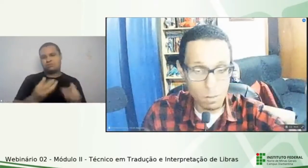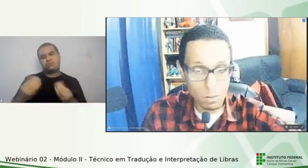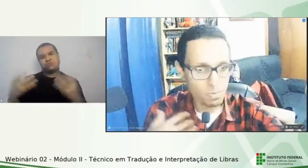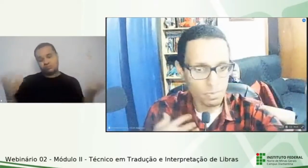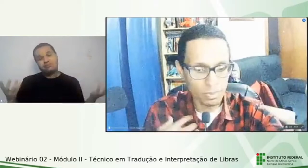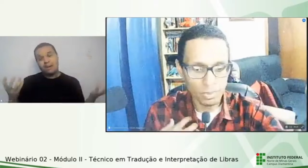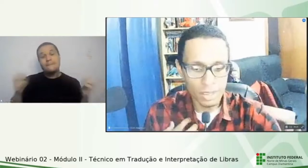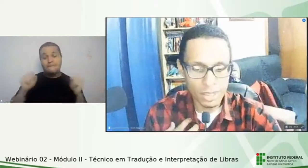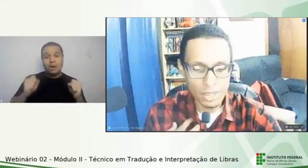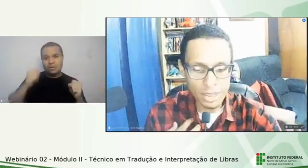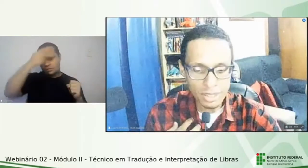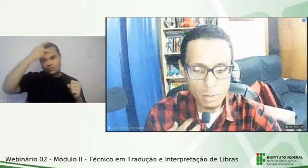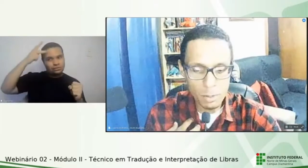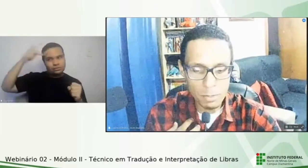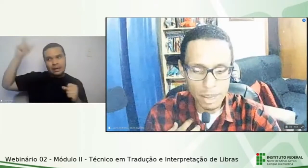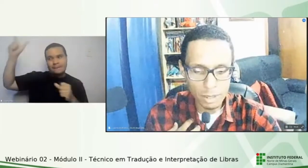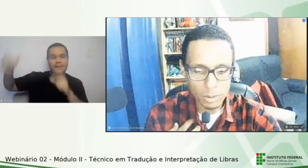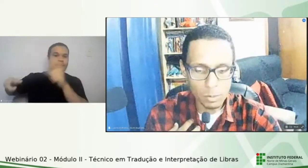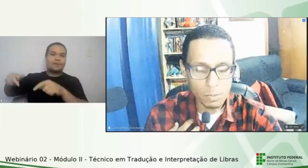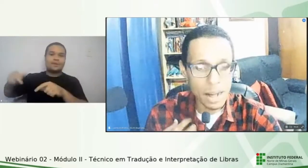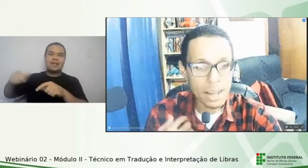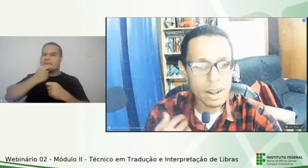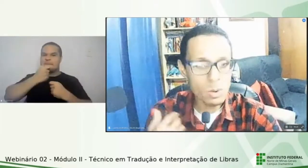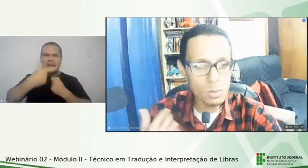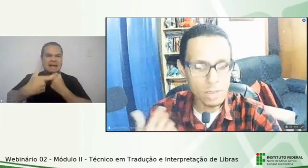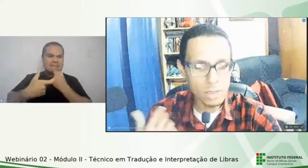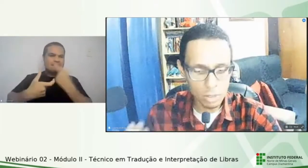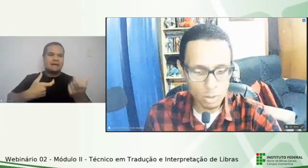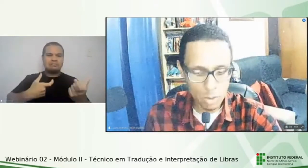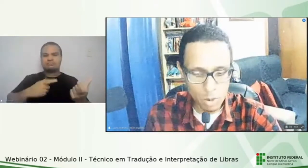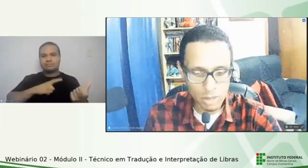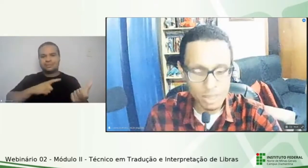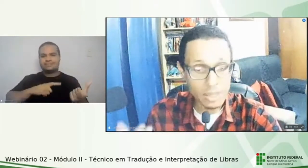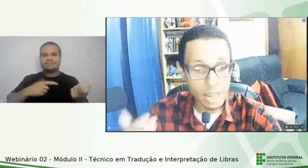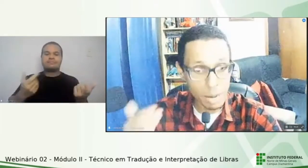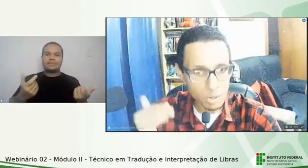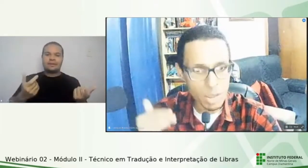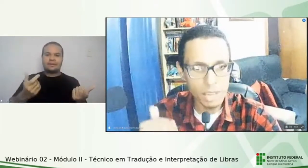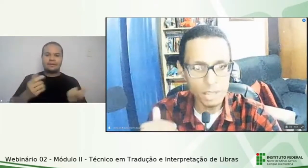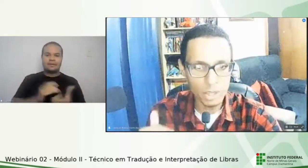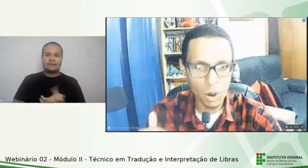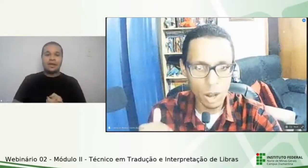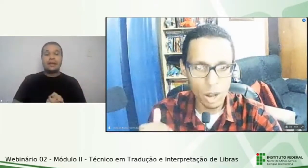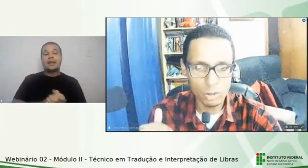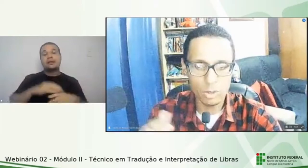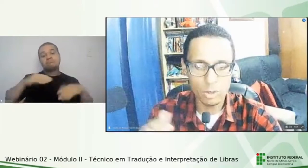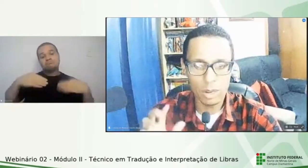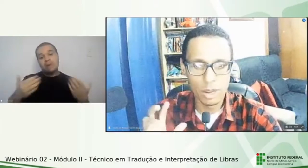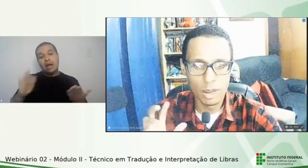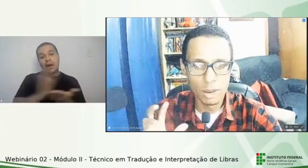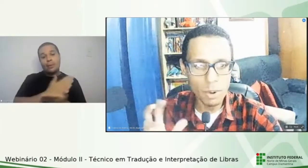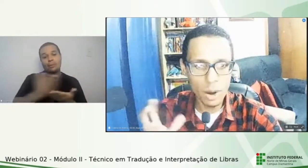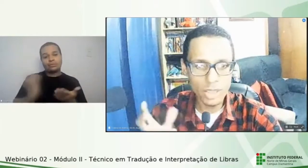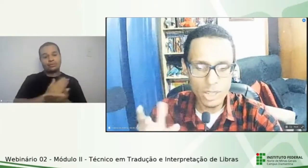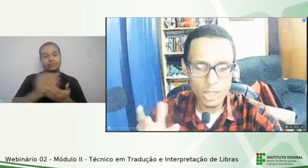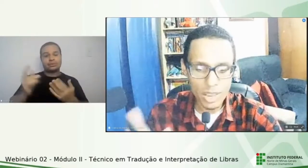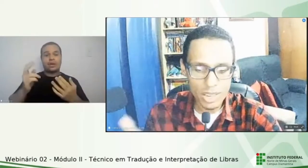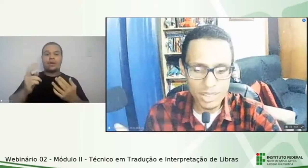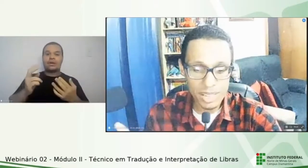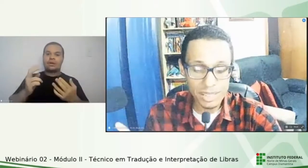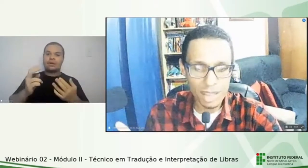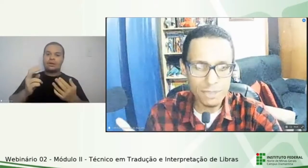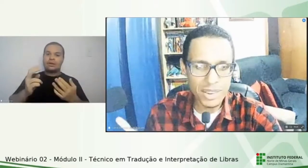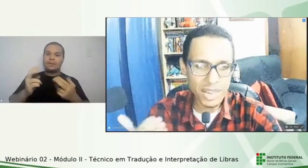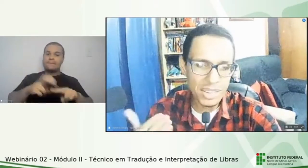palavrão. Nesse momento, para algumas pessoas, em termos religiosos, pode às